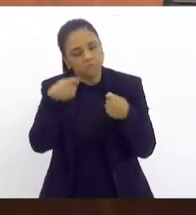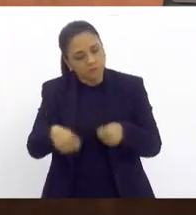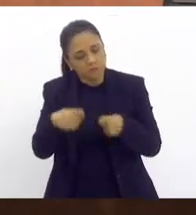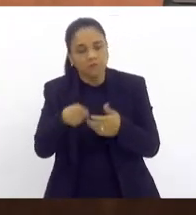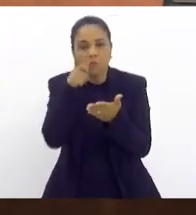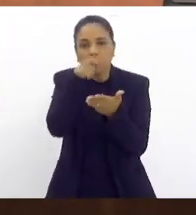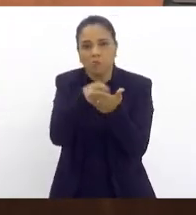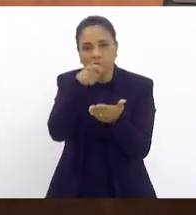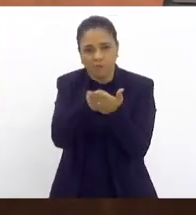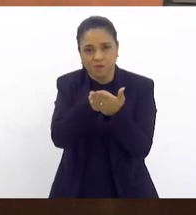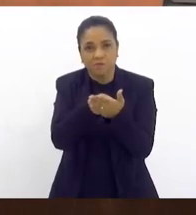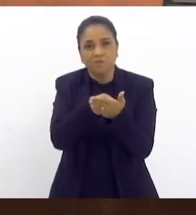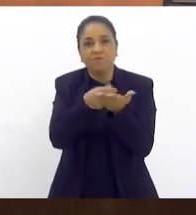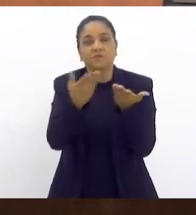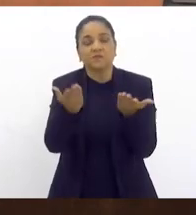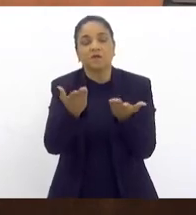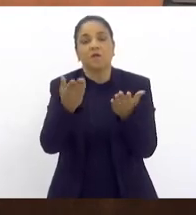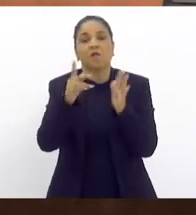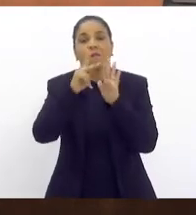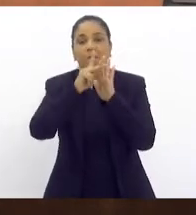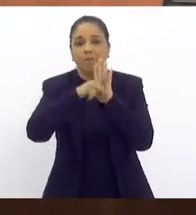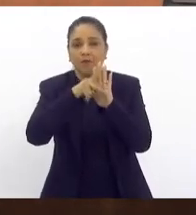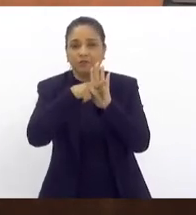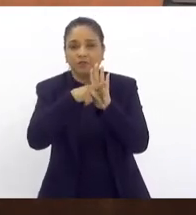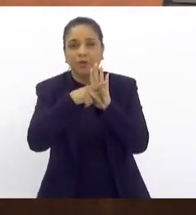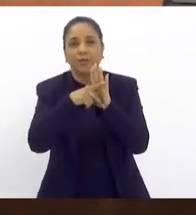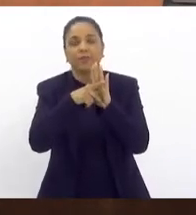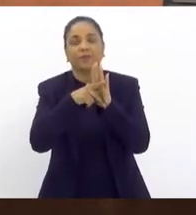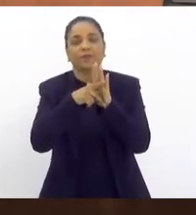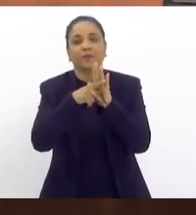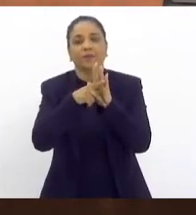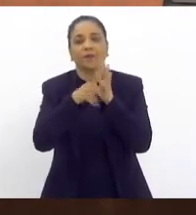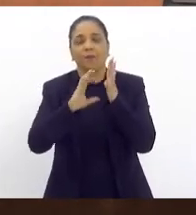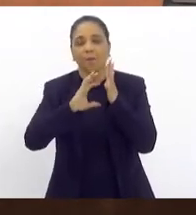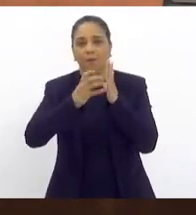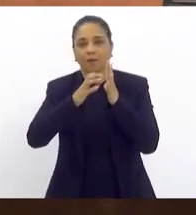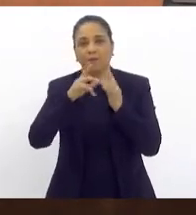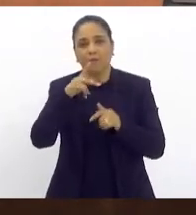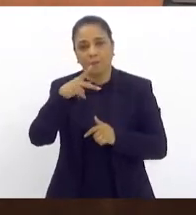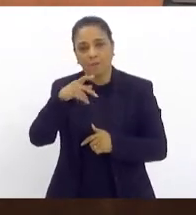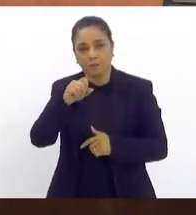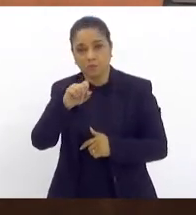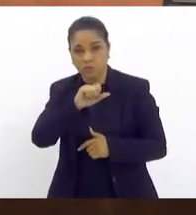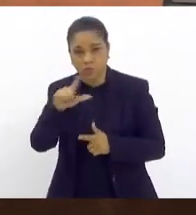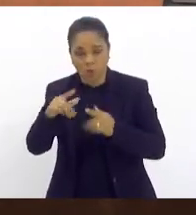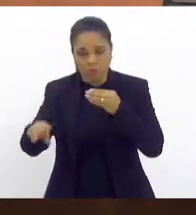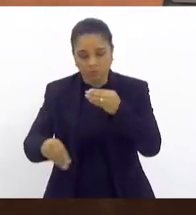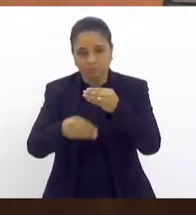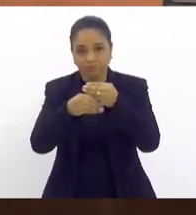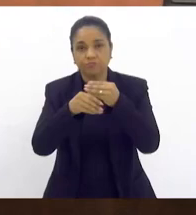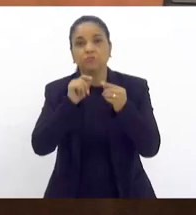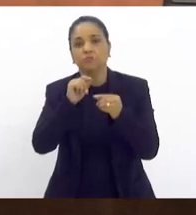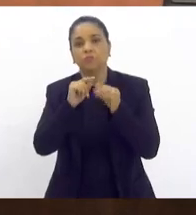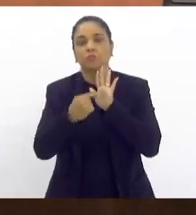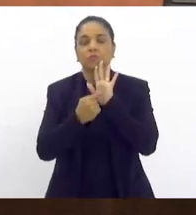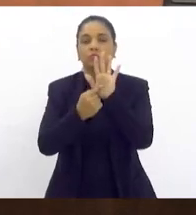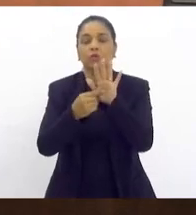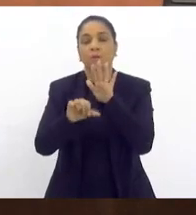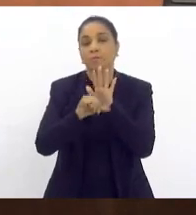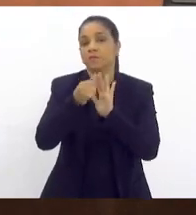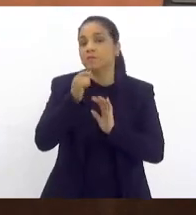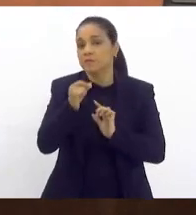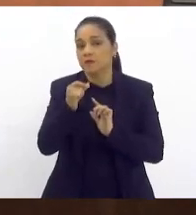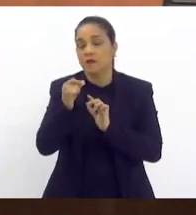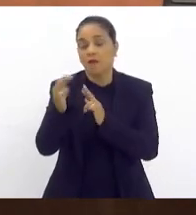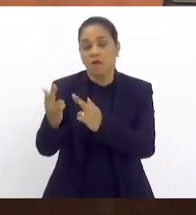assim perante o projeto a bancada do pessoal apresentou algumas emendas a primeira vem no sentido de se preocupar com